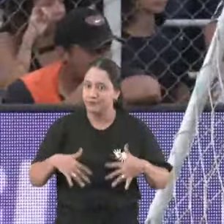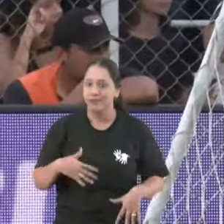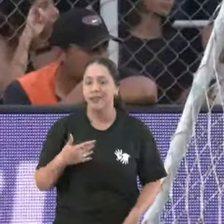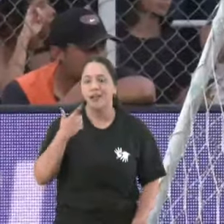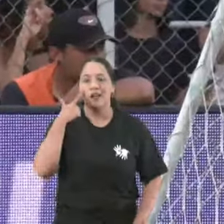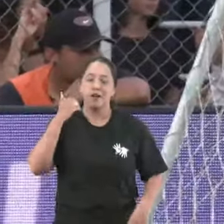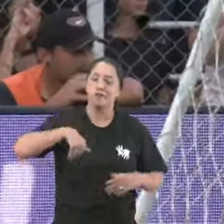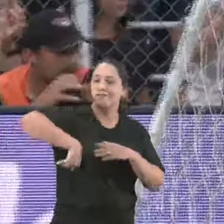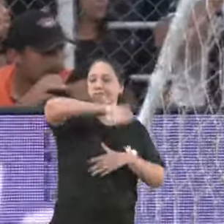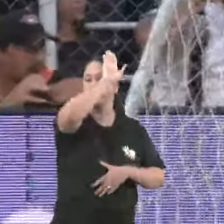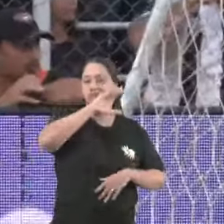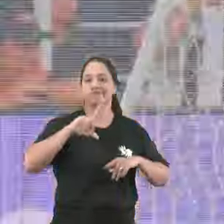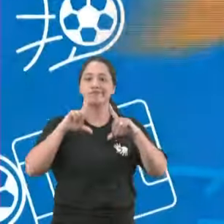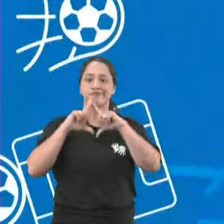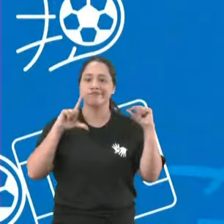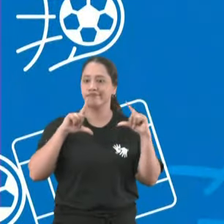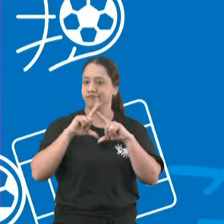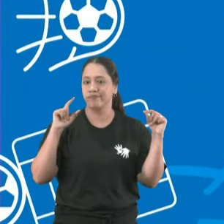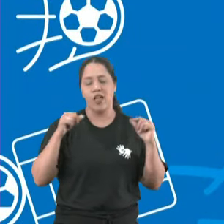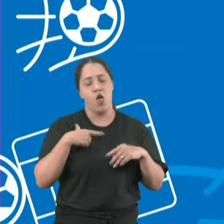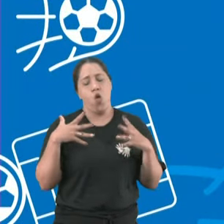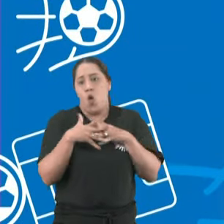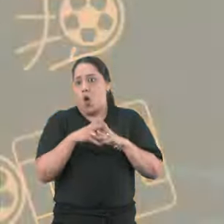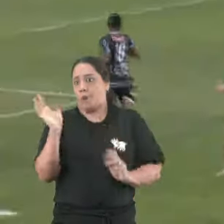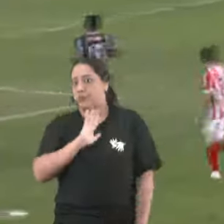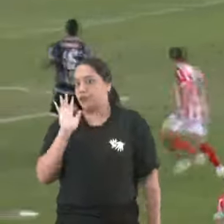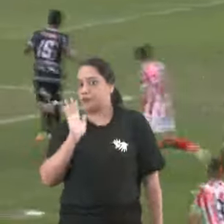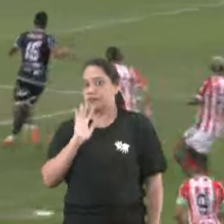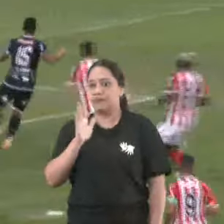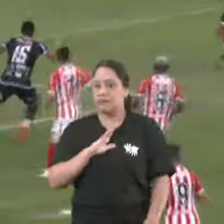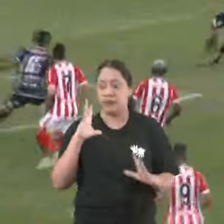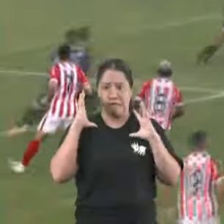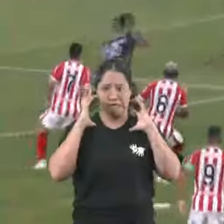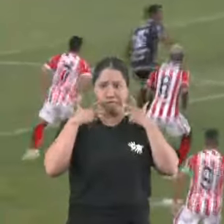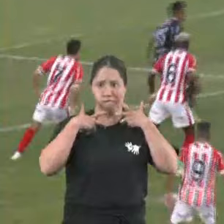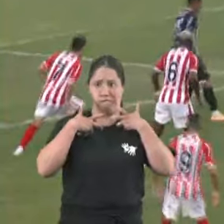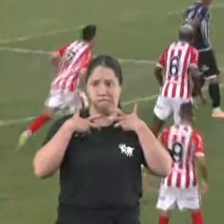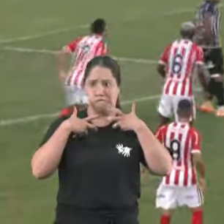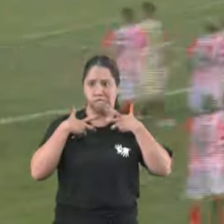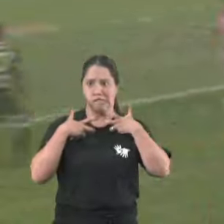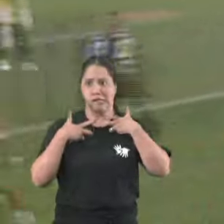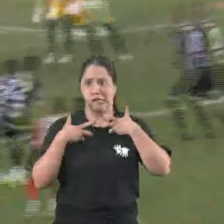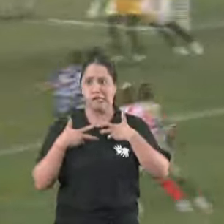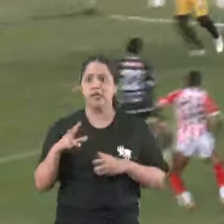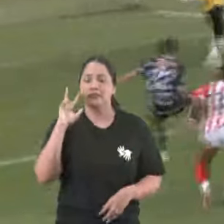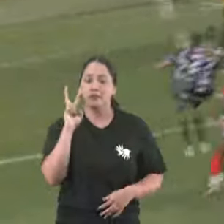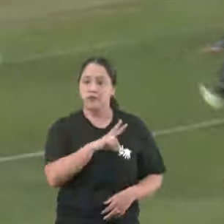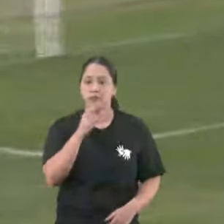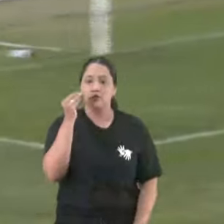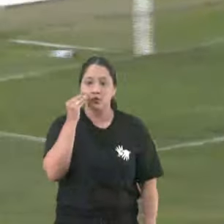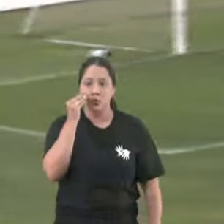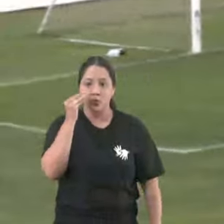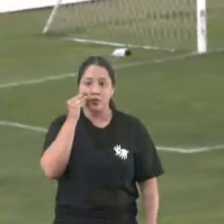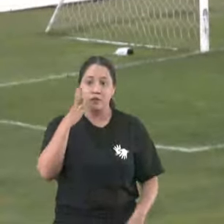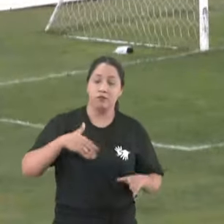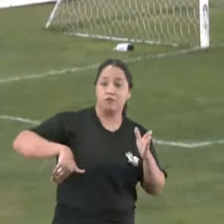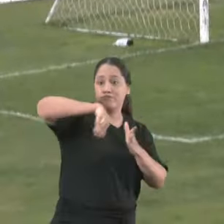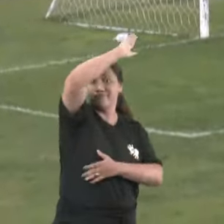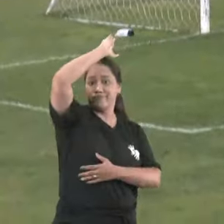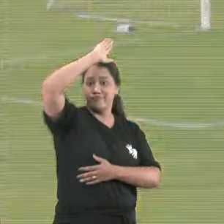Colocou para escanteio, não quis se complicar, faz ali uma careta. E veja como tentou ali, ó, o